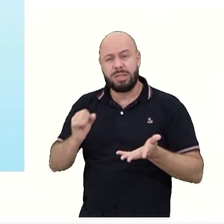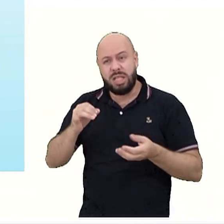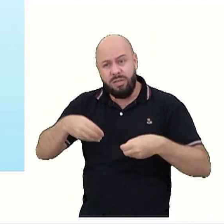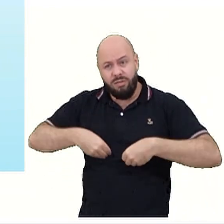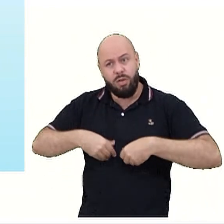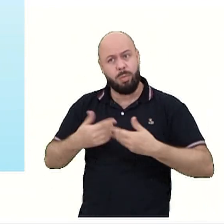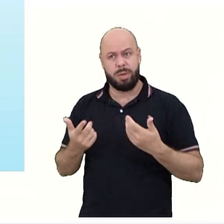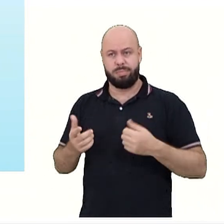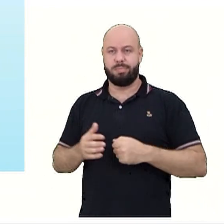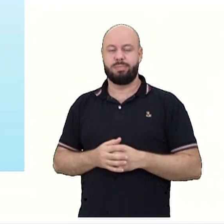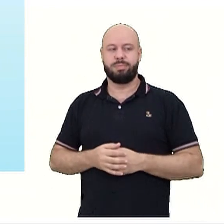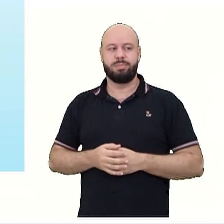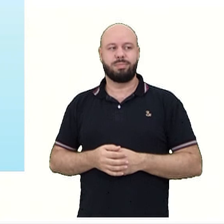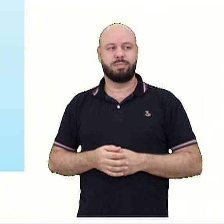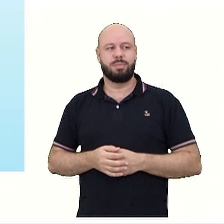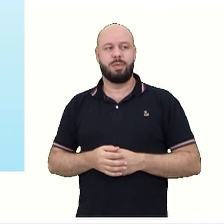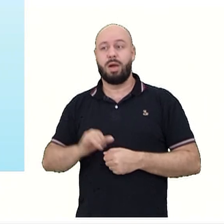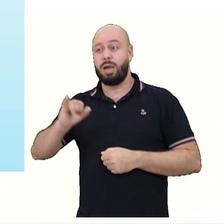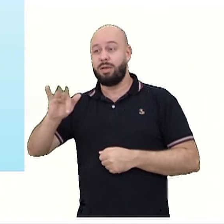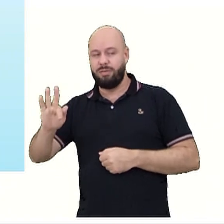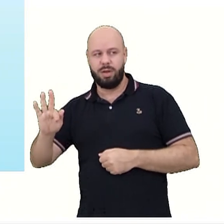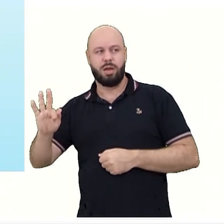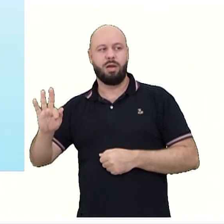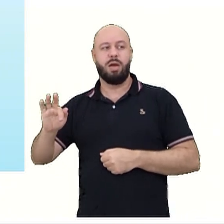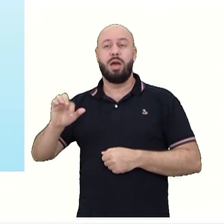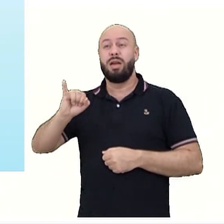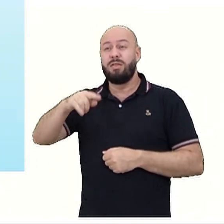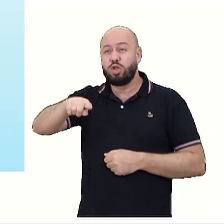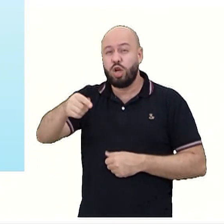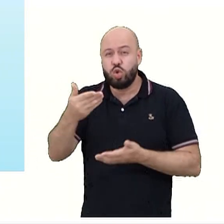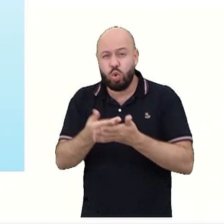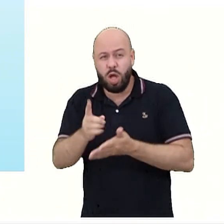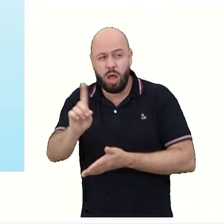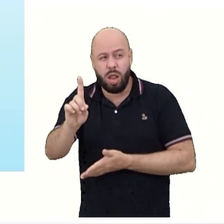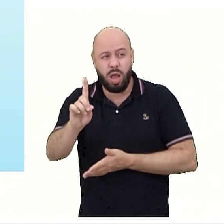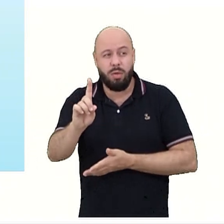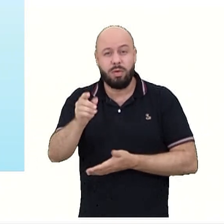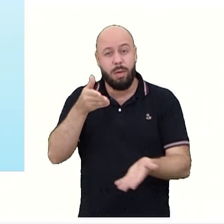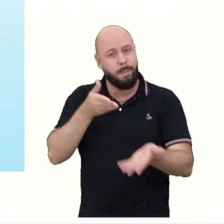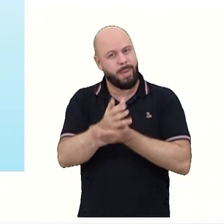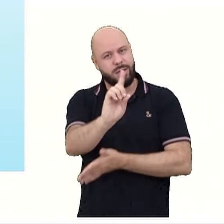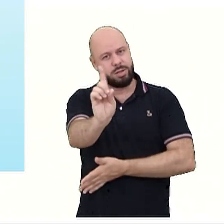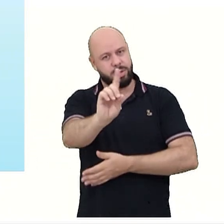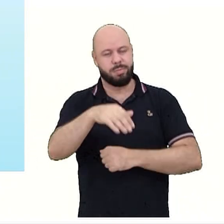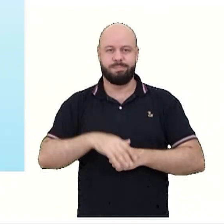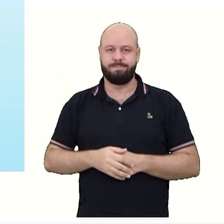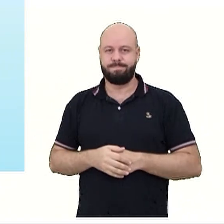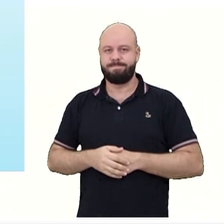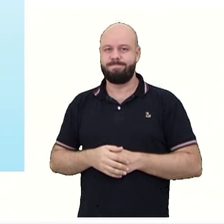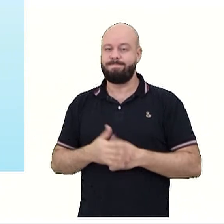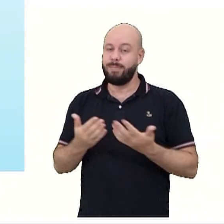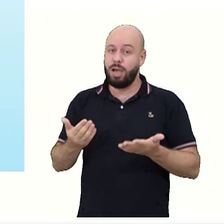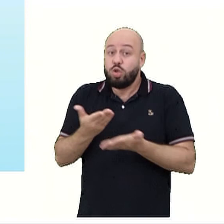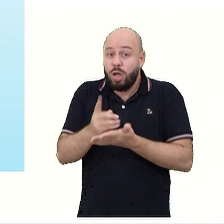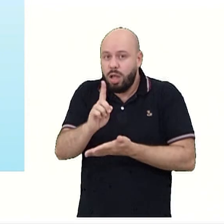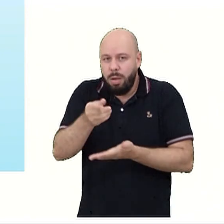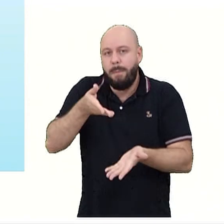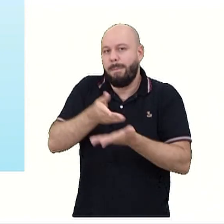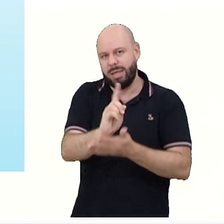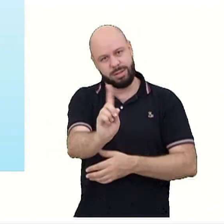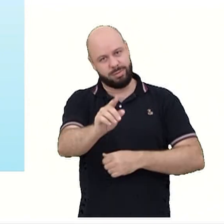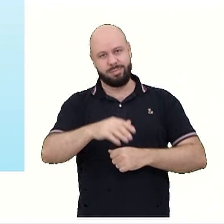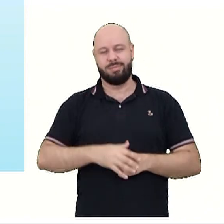com fome, né? If you don't study, you will not pass. Se você não estudar, não vai